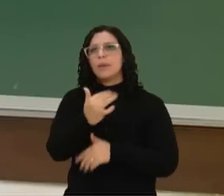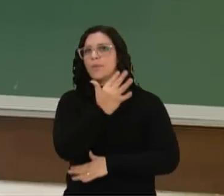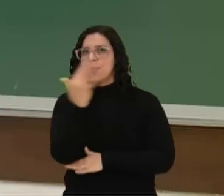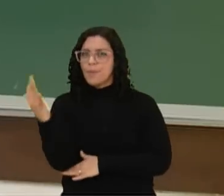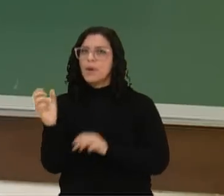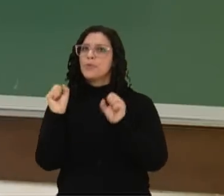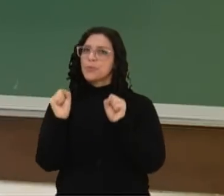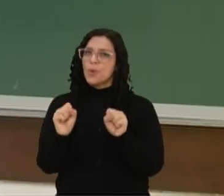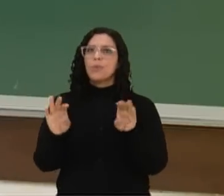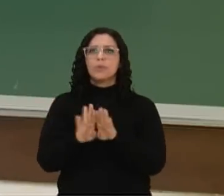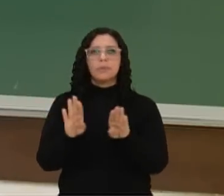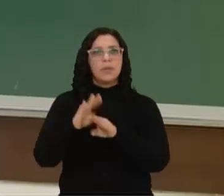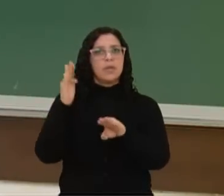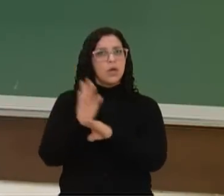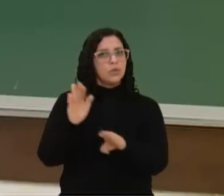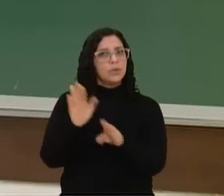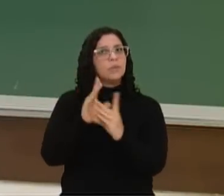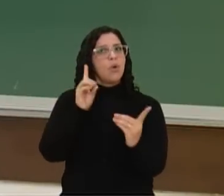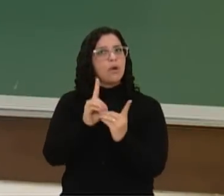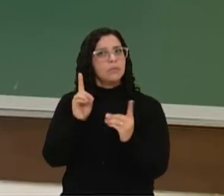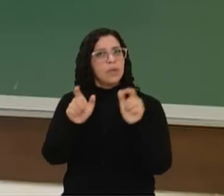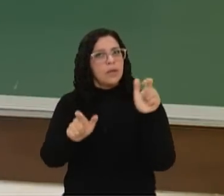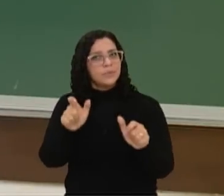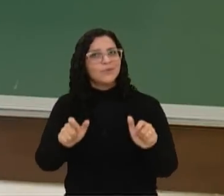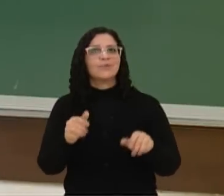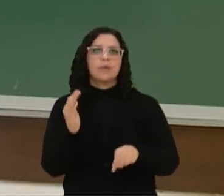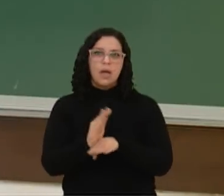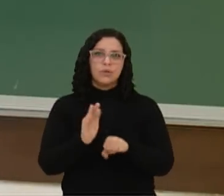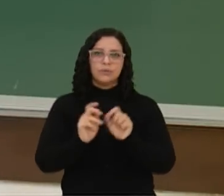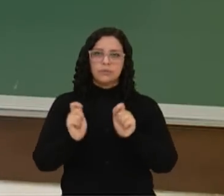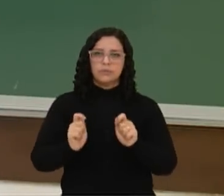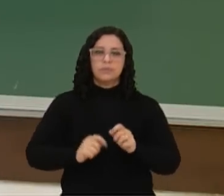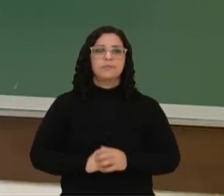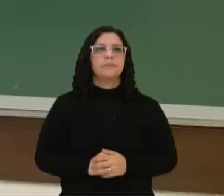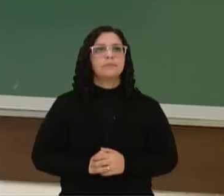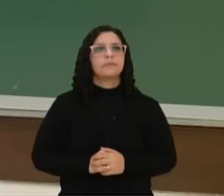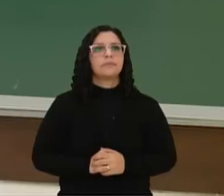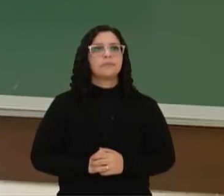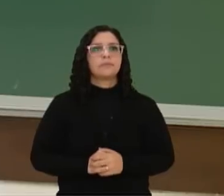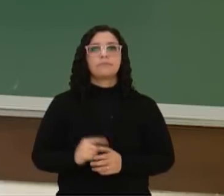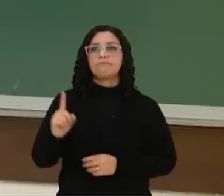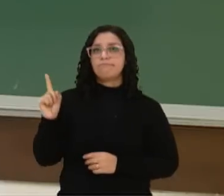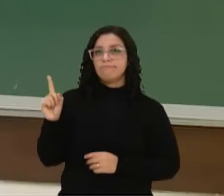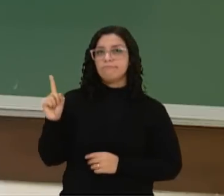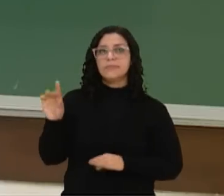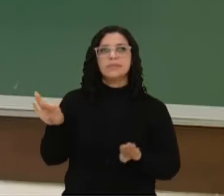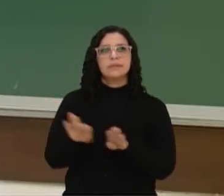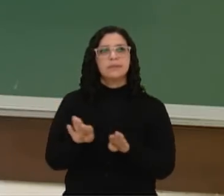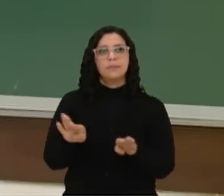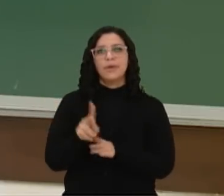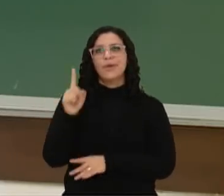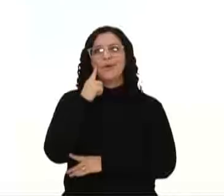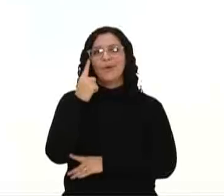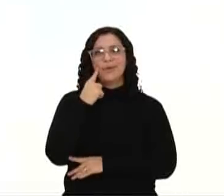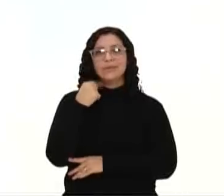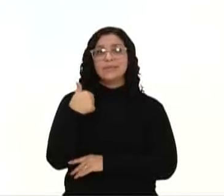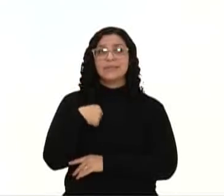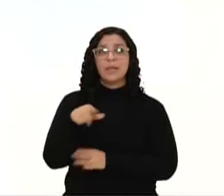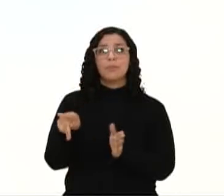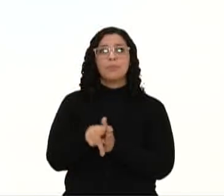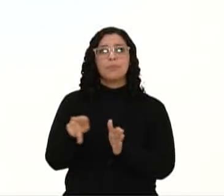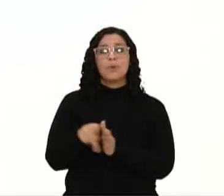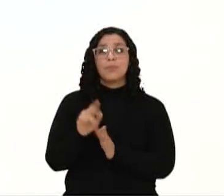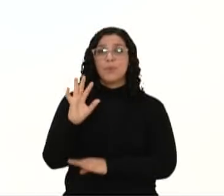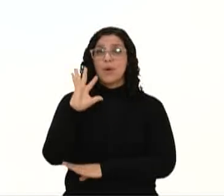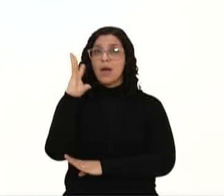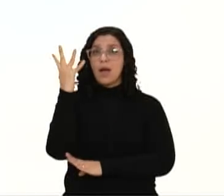e que podem ser feitas para atender as necessidades humanas também, certo? E aí mais uma imagem ali, neste caso